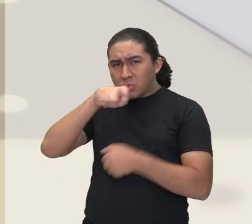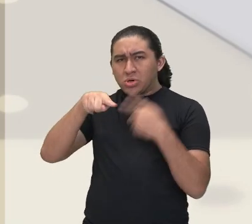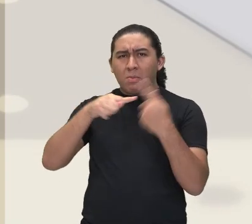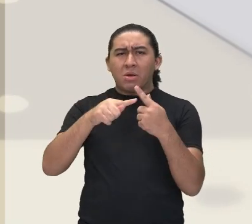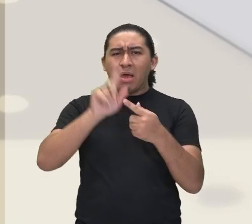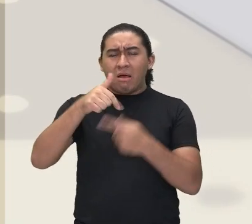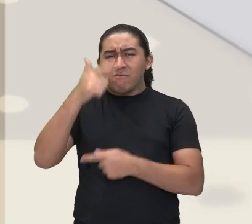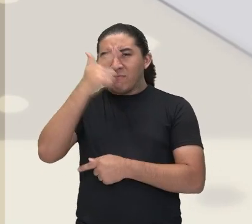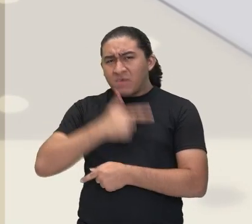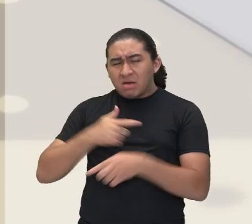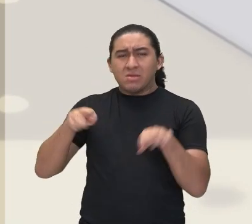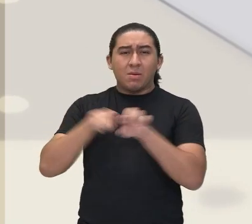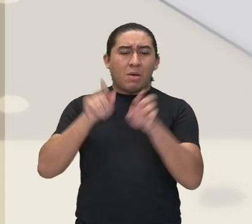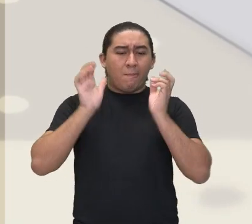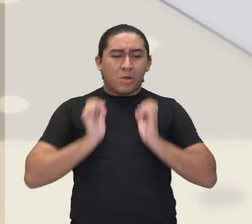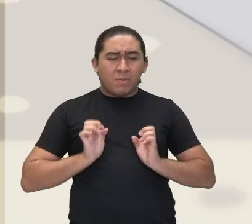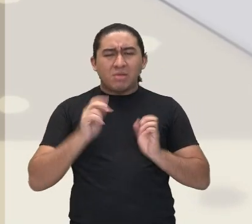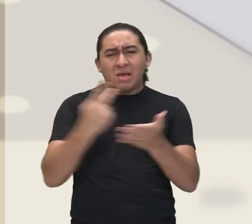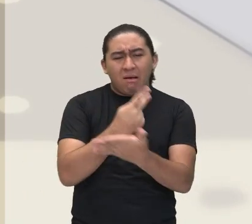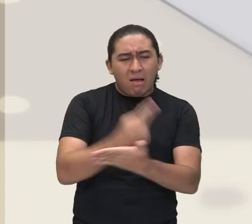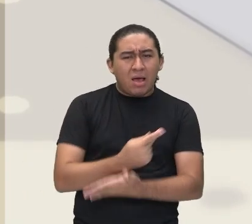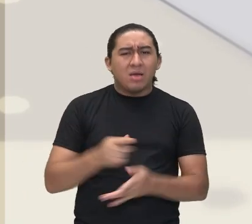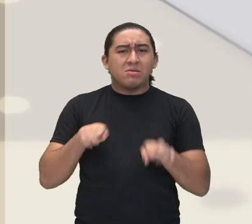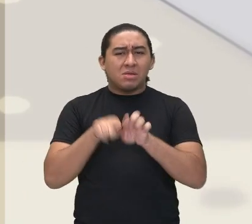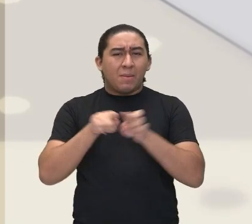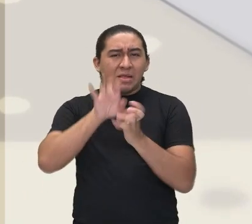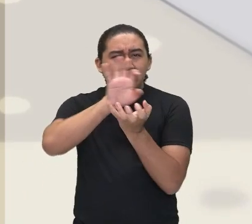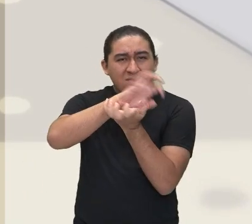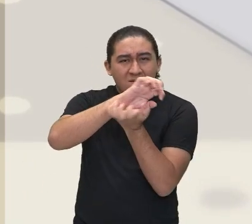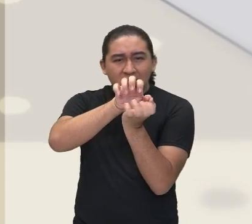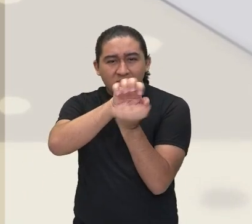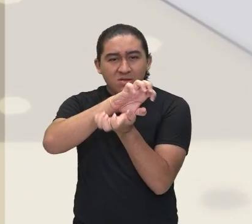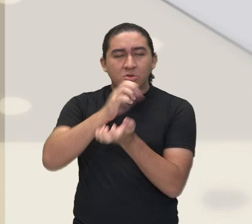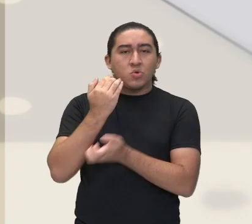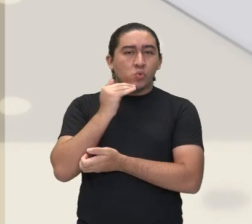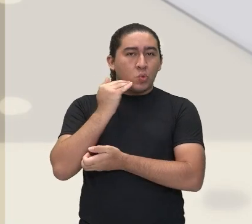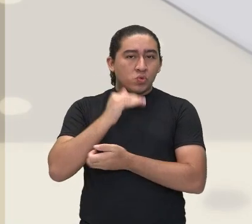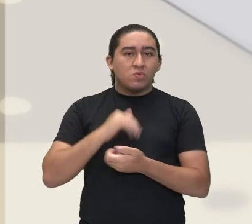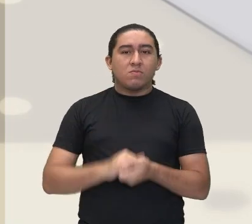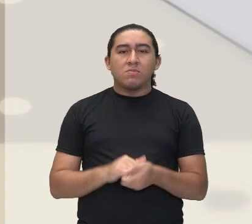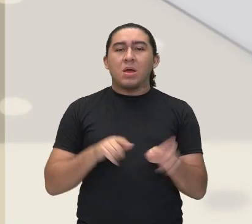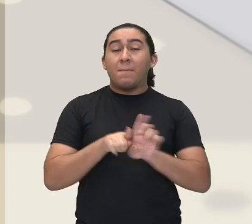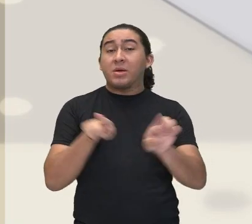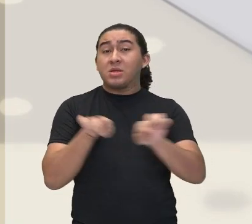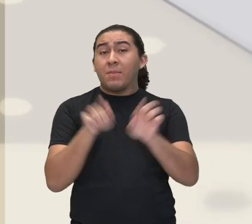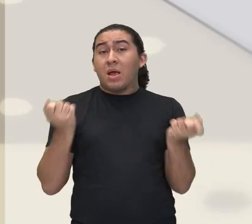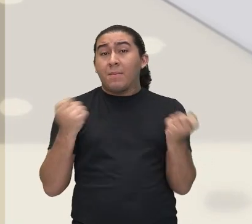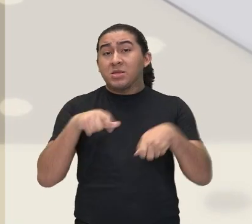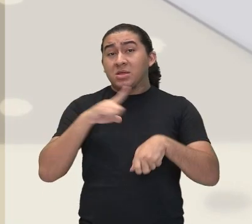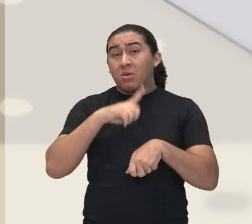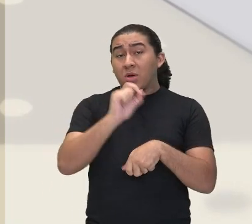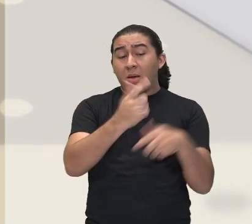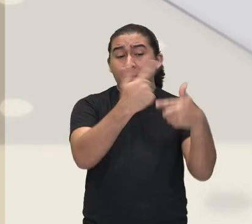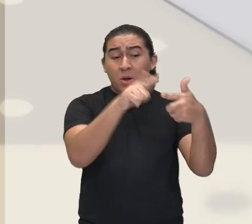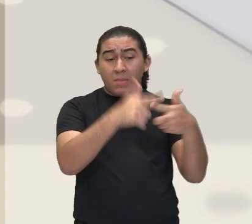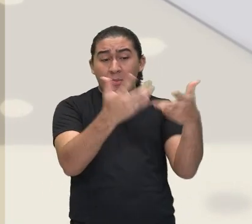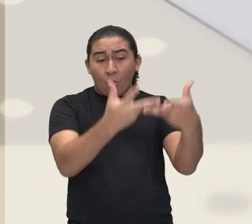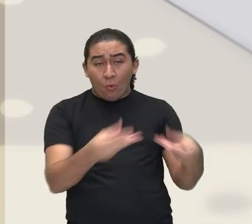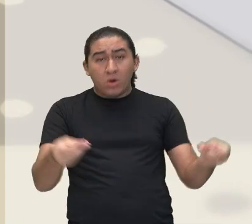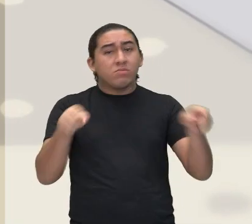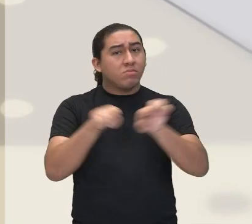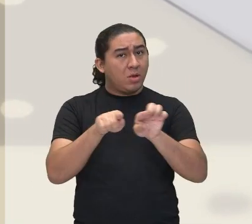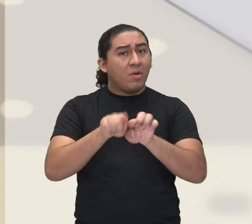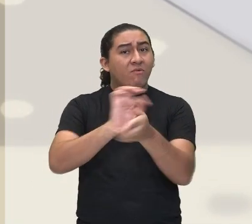feia, grossa, com olhos desvairados e dentes ameaçadores, mas também porque era capaz de curar problemas de pele e